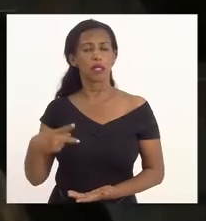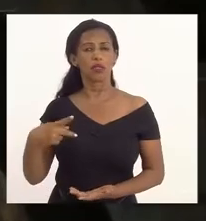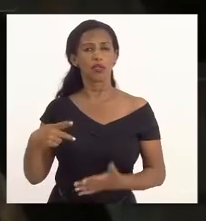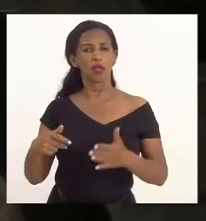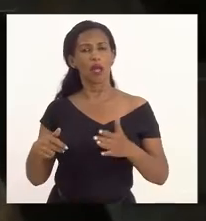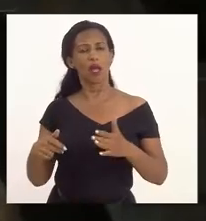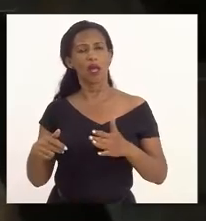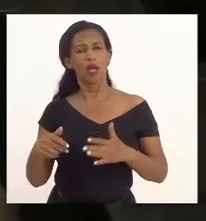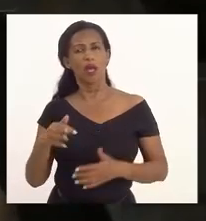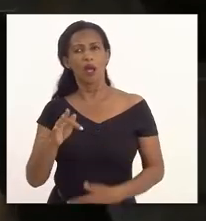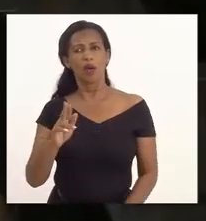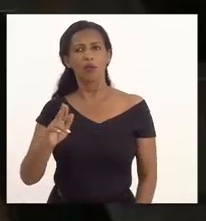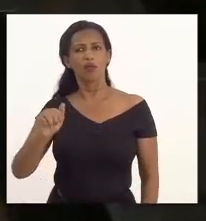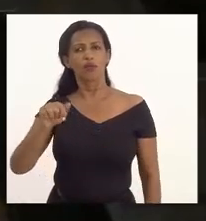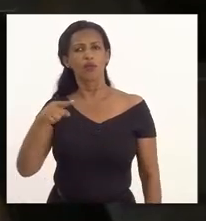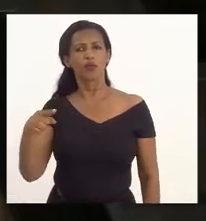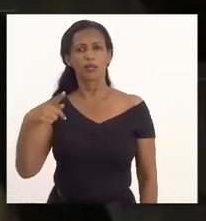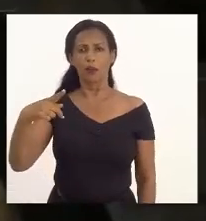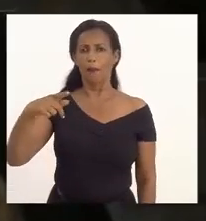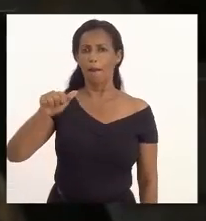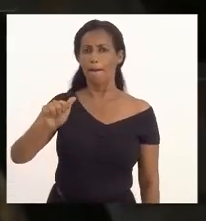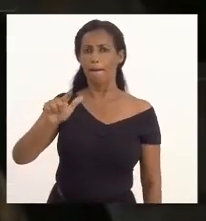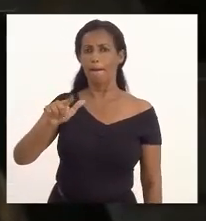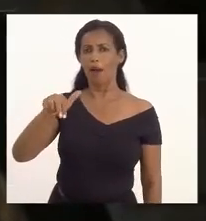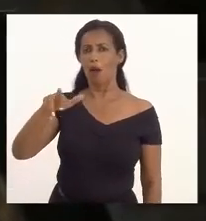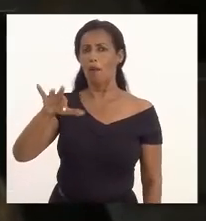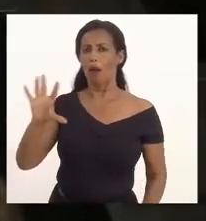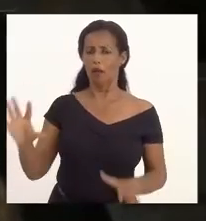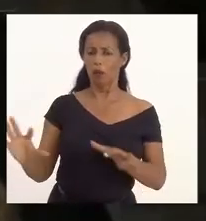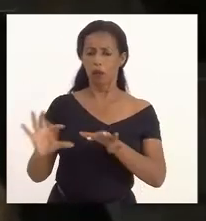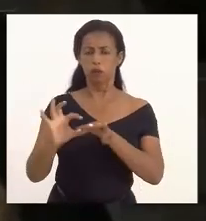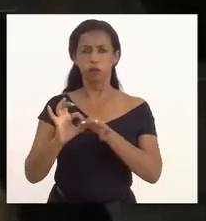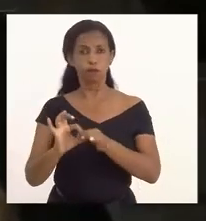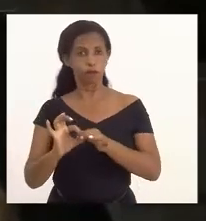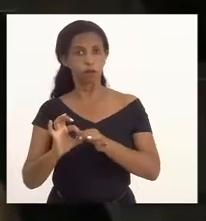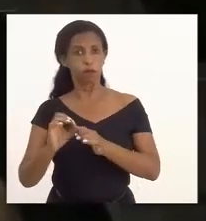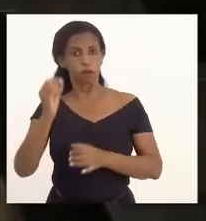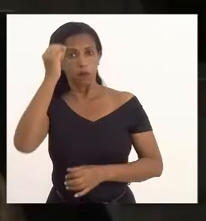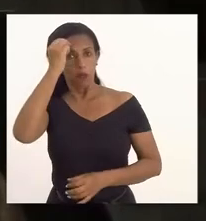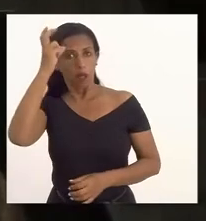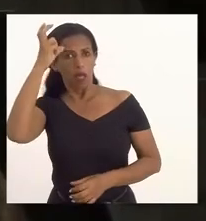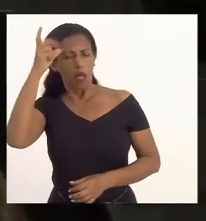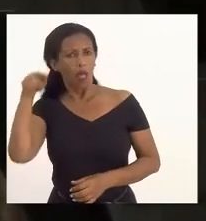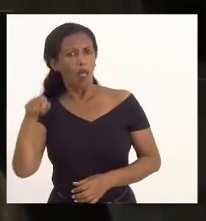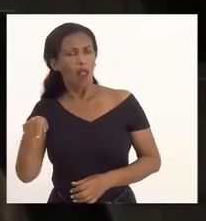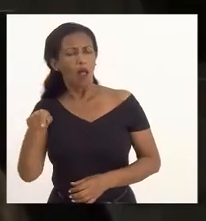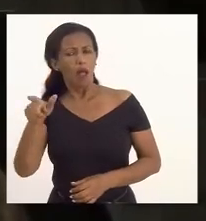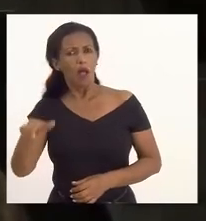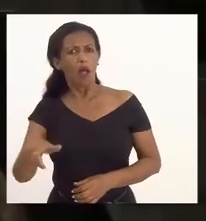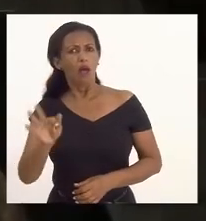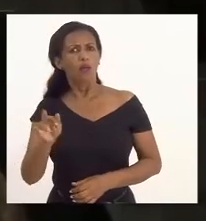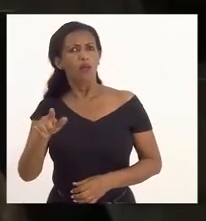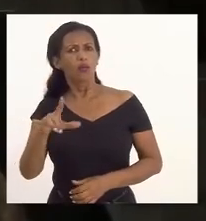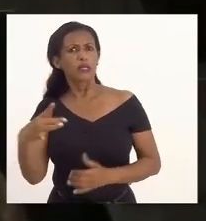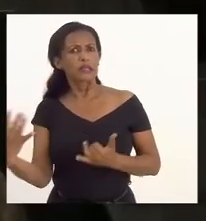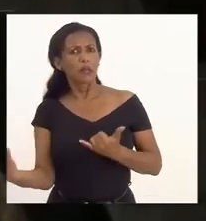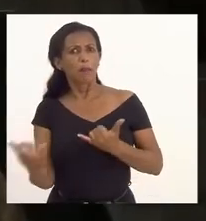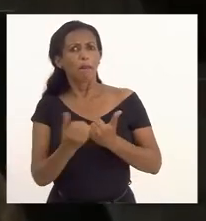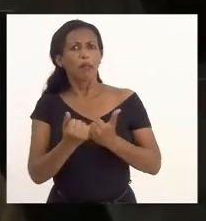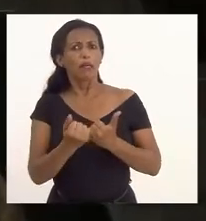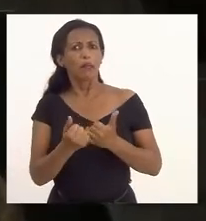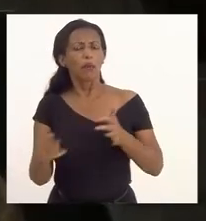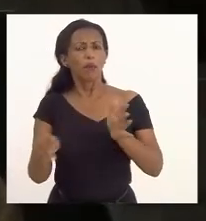Palmares, órgão vinculado ao Ministério da Cultura. Fundação Palmares é um patrimônio do povo brasileiro e,